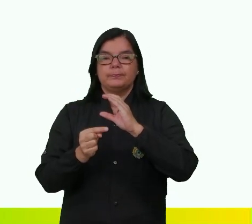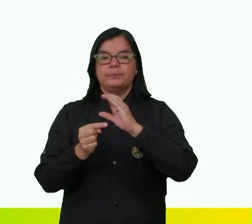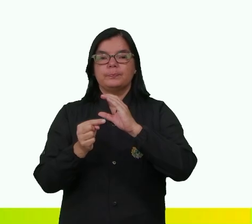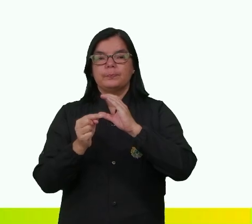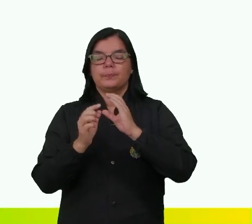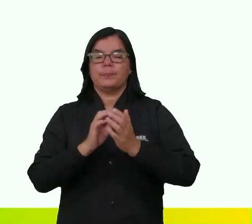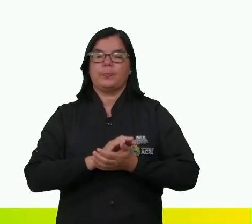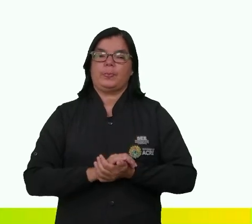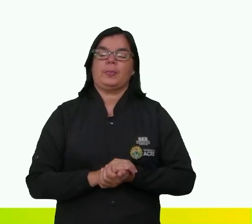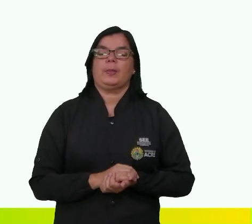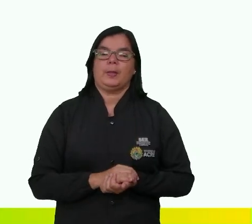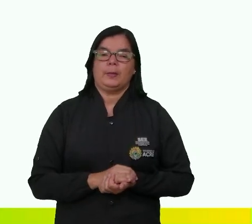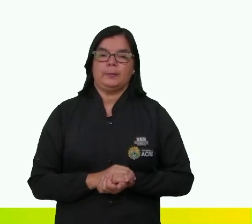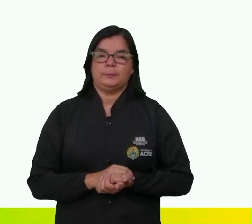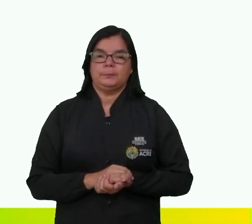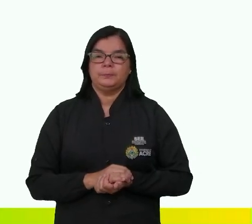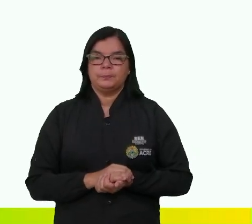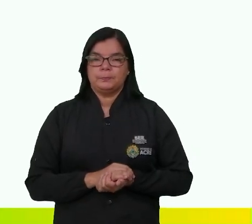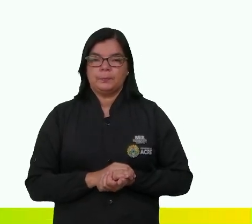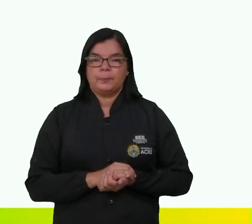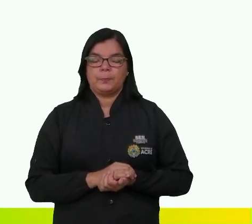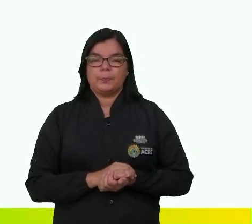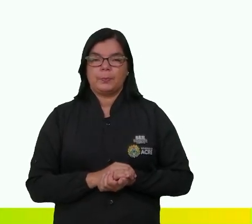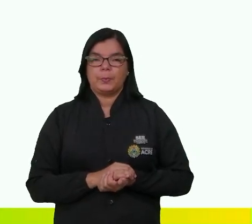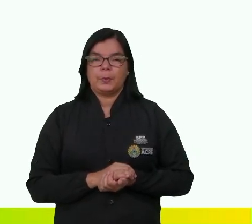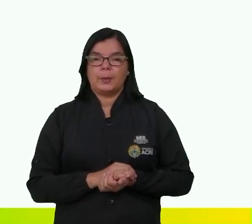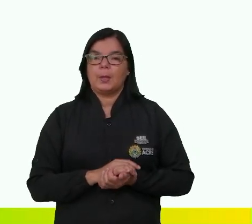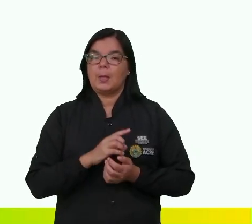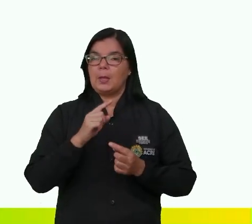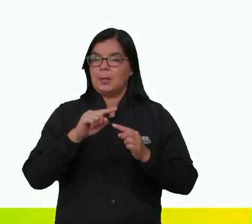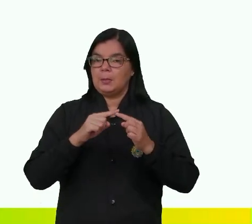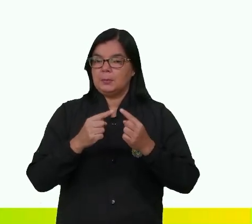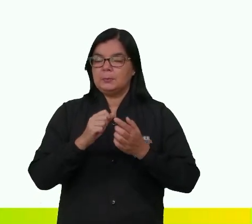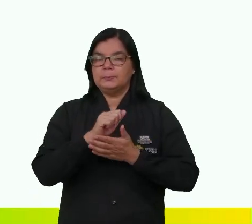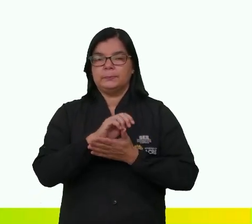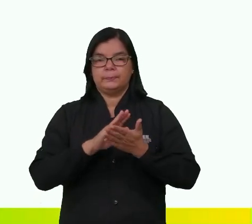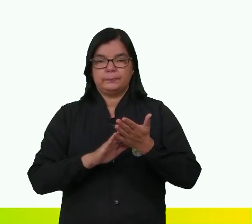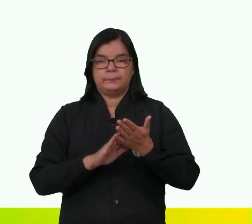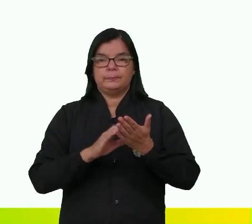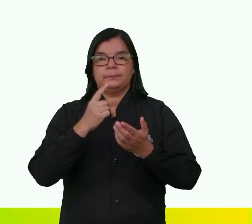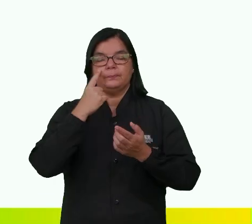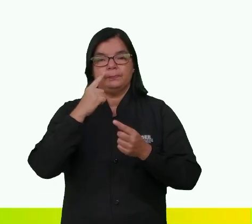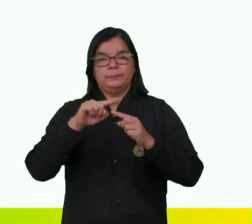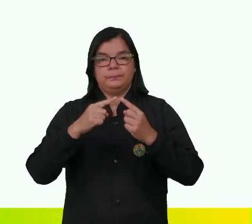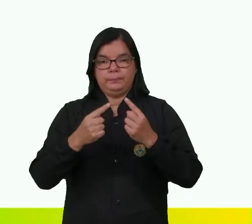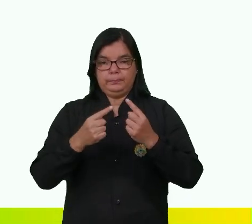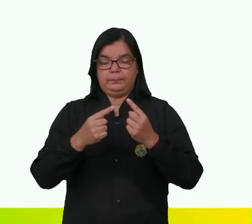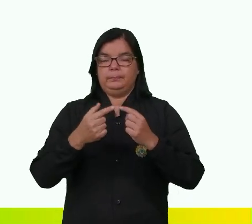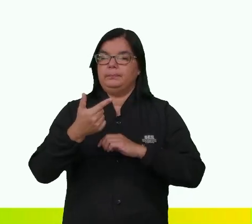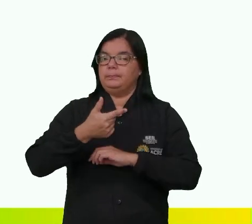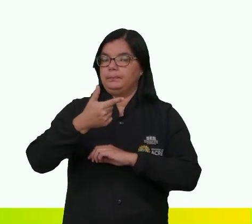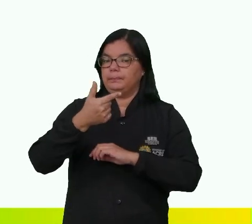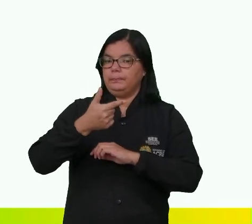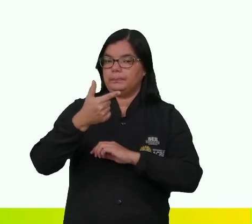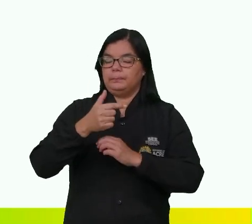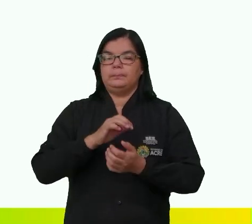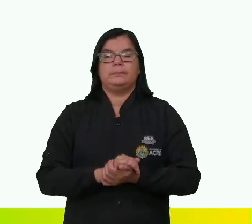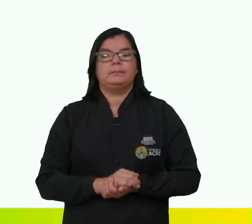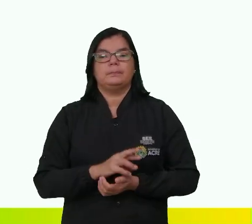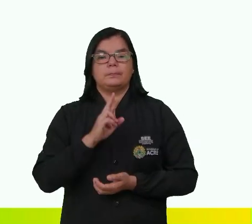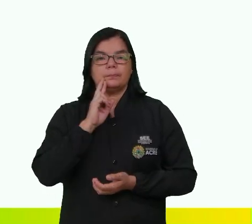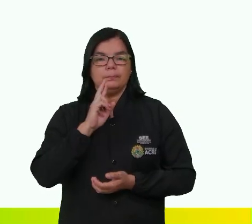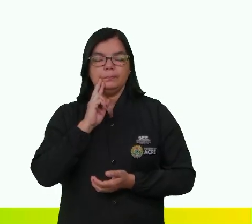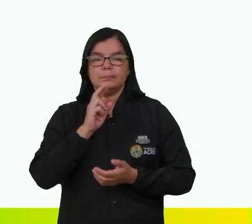e começa a cair e volta para o solo. Esse tipo de problema é modelado por uma função quadrática. Problemas